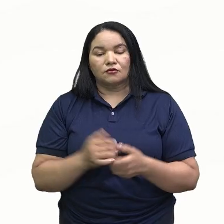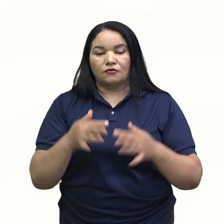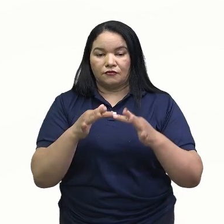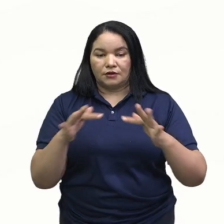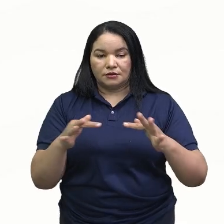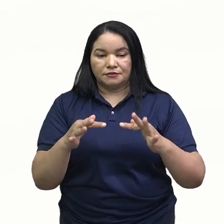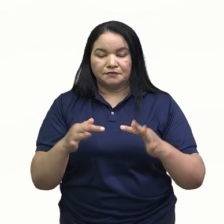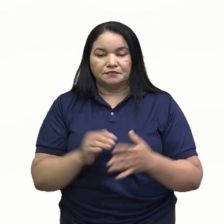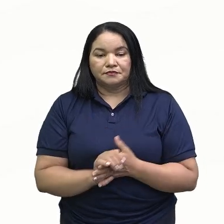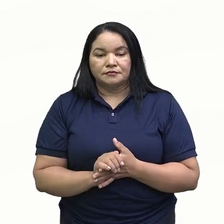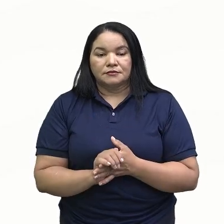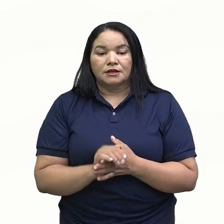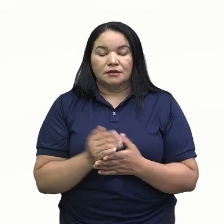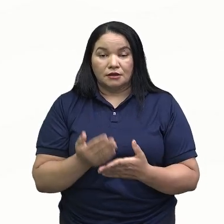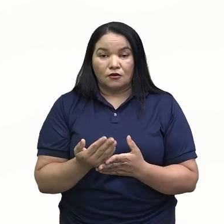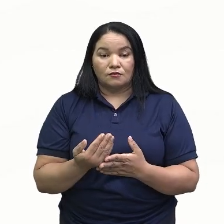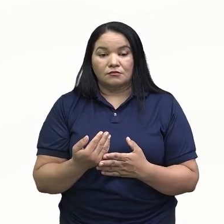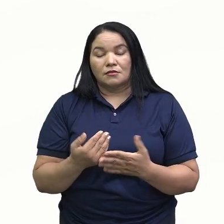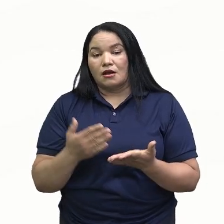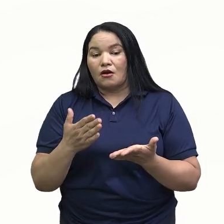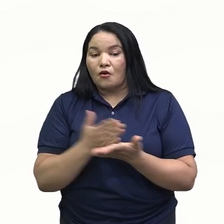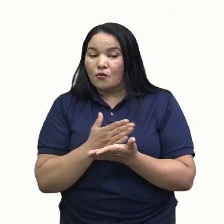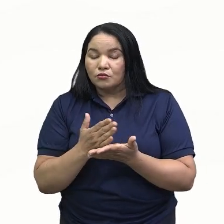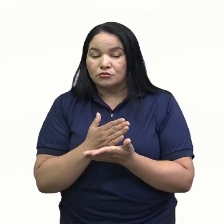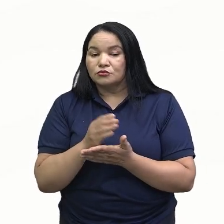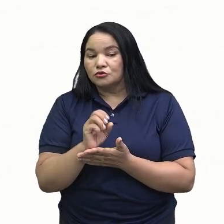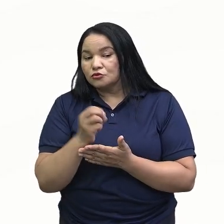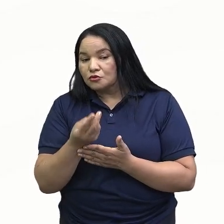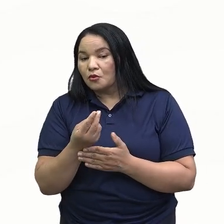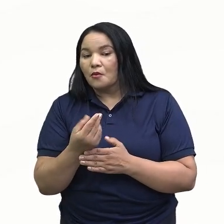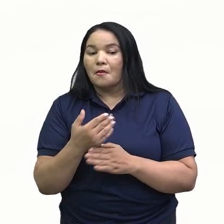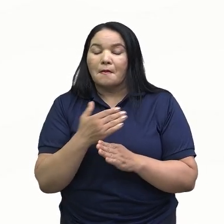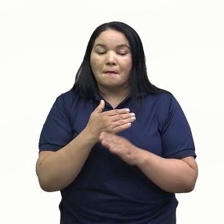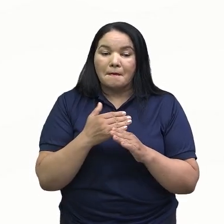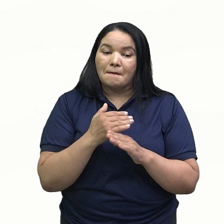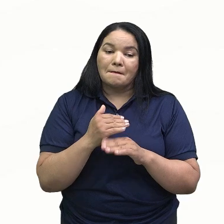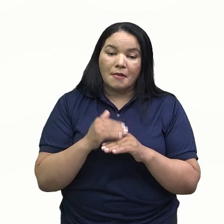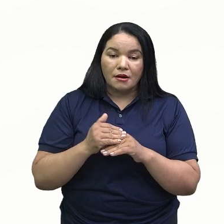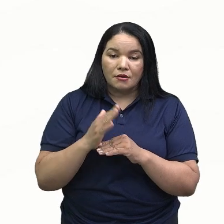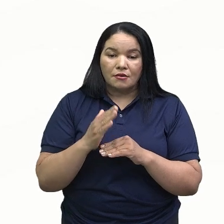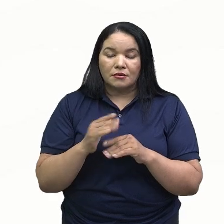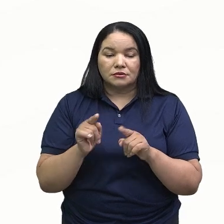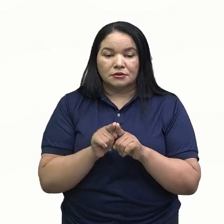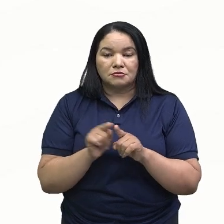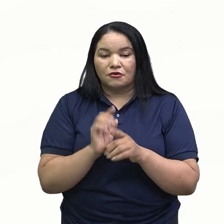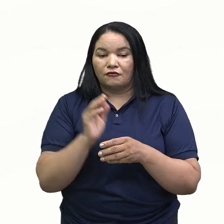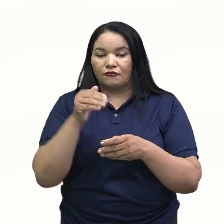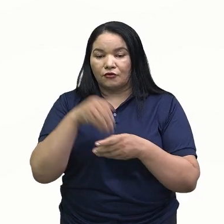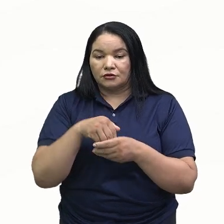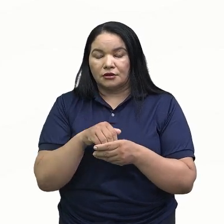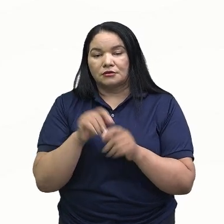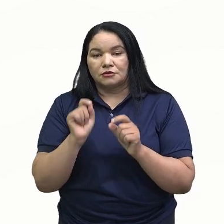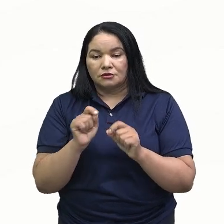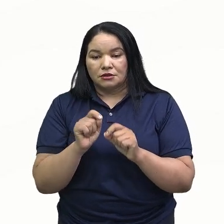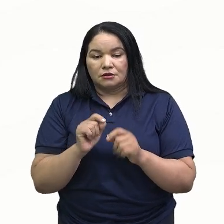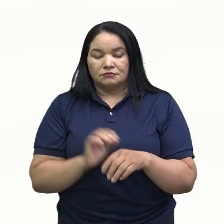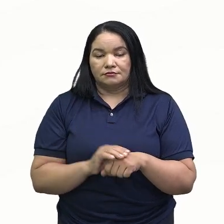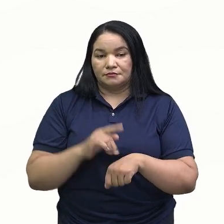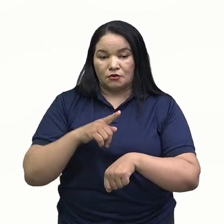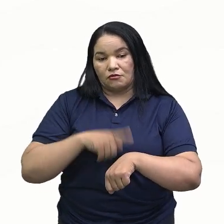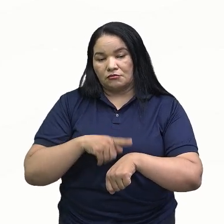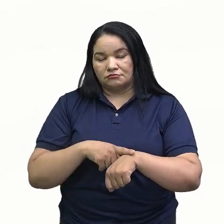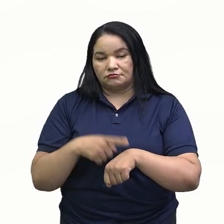A maior parte dos funcionários votaram, né, para a diminuição da